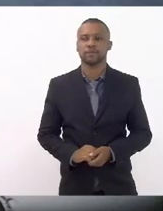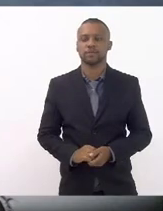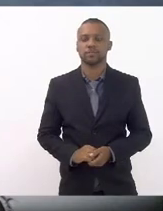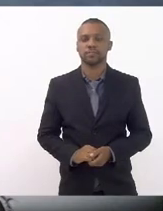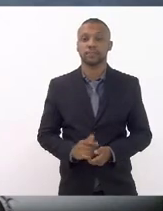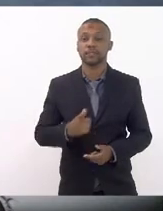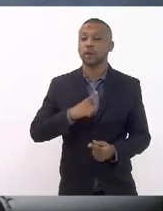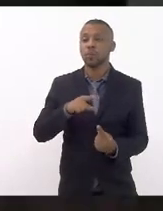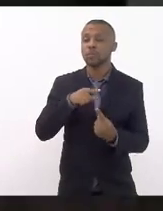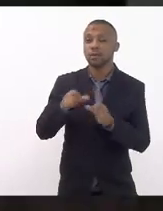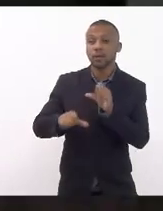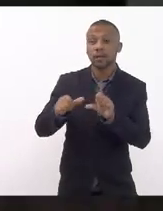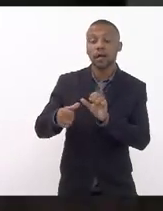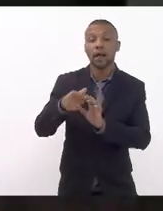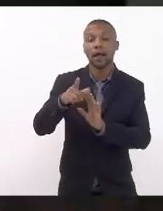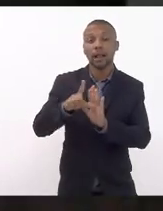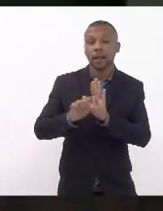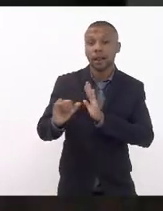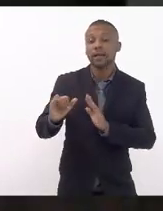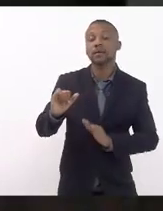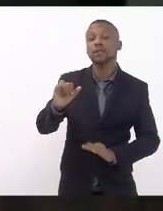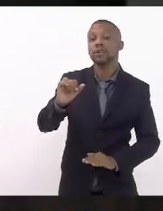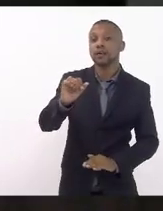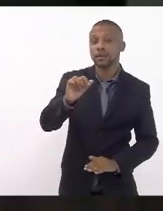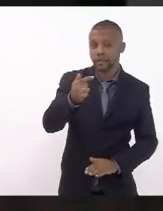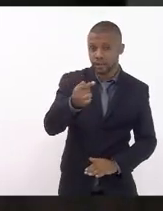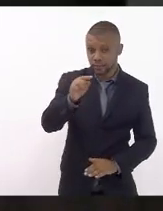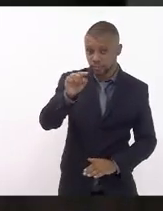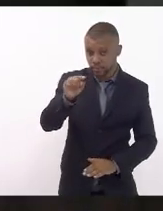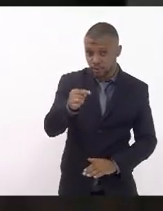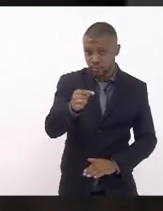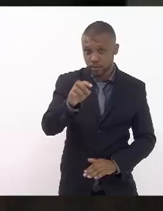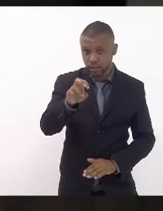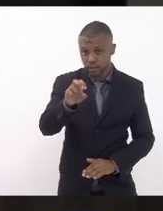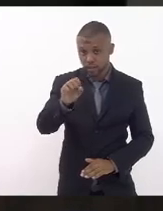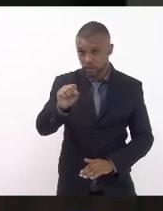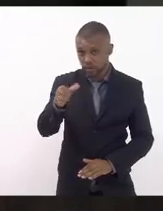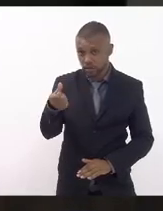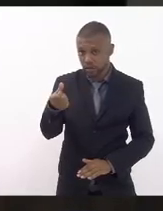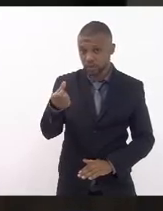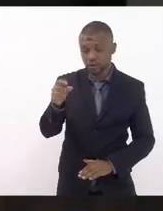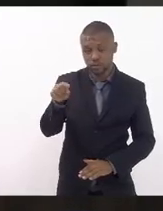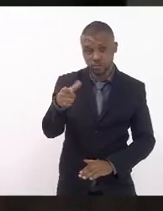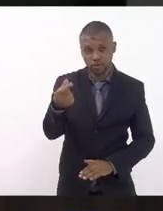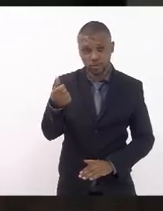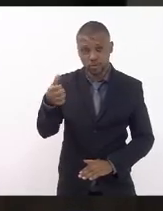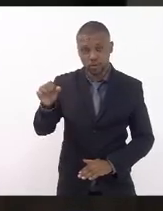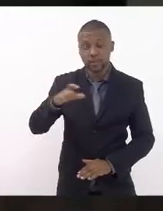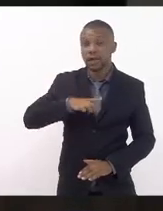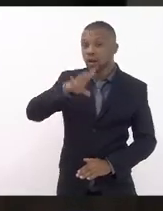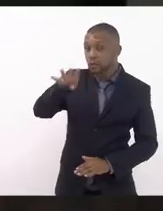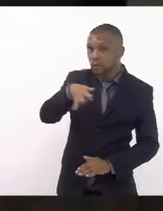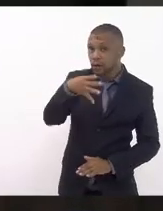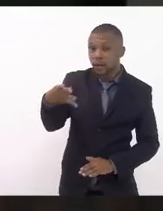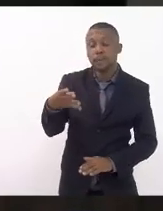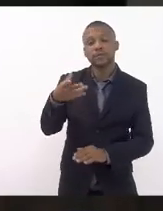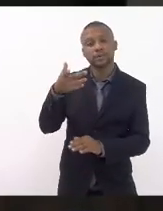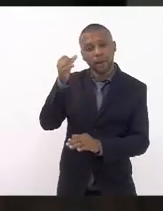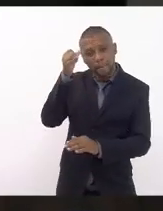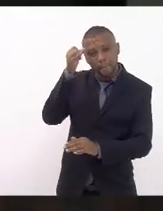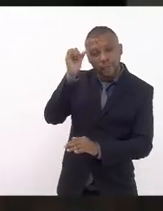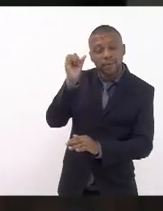Que altera a lei 7.856 de... de 15 de janeiro de 2018, para dispor sobre o programa de prevenção ao assédio dos